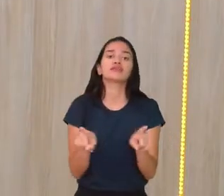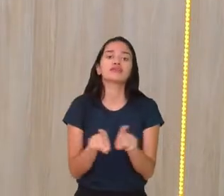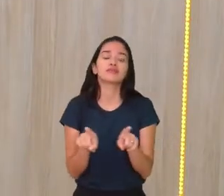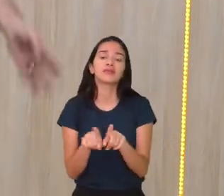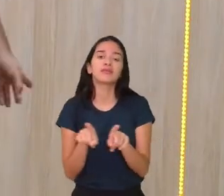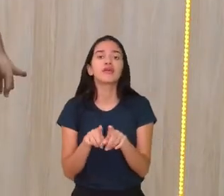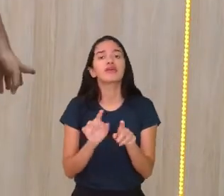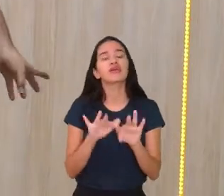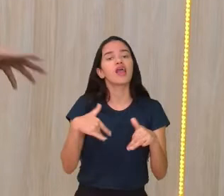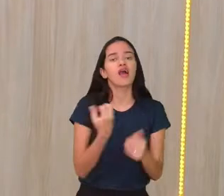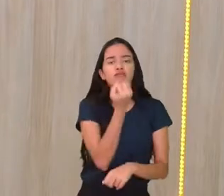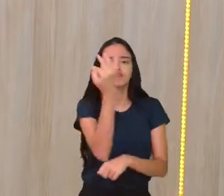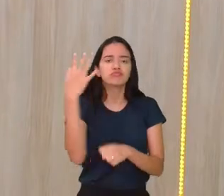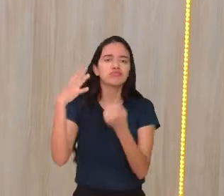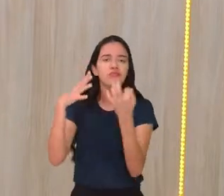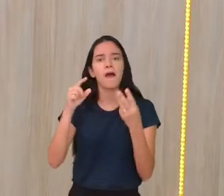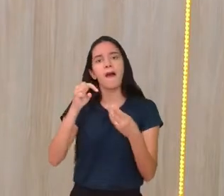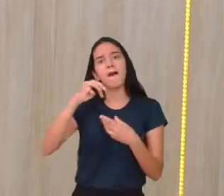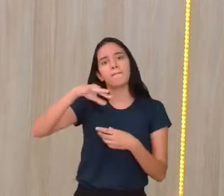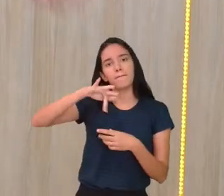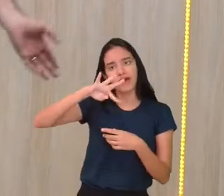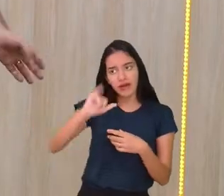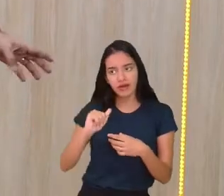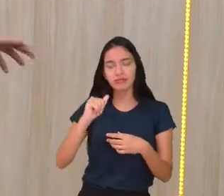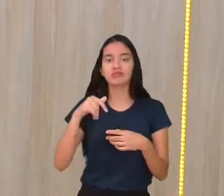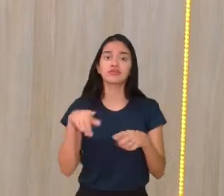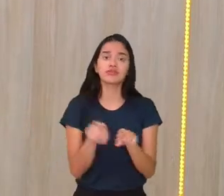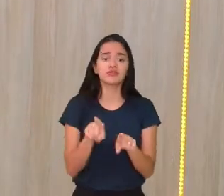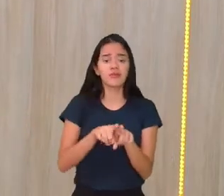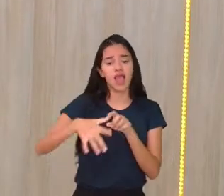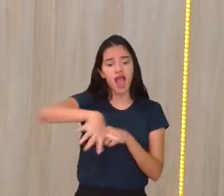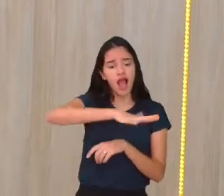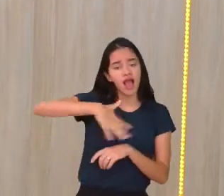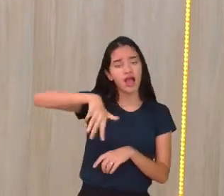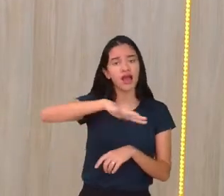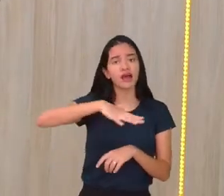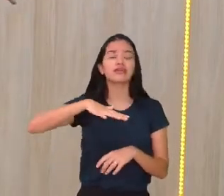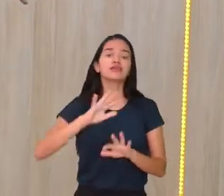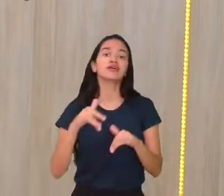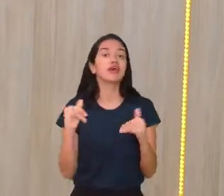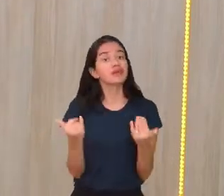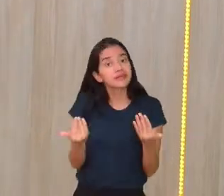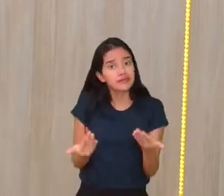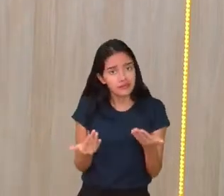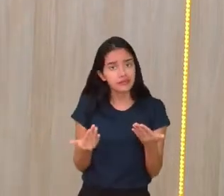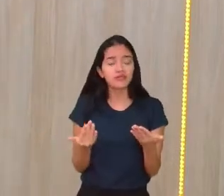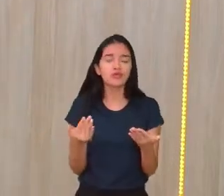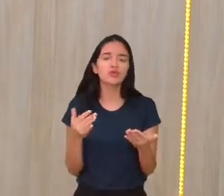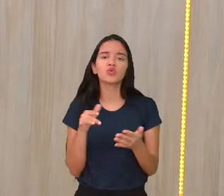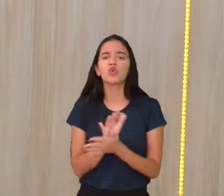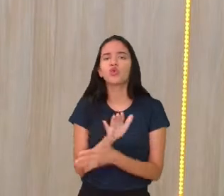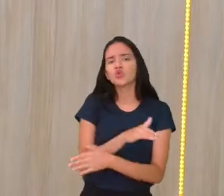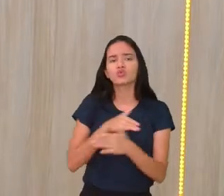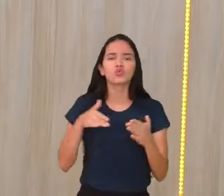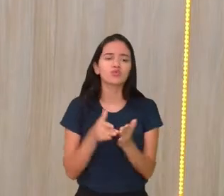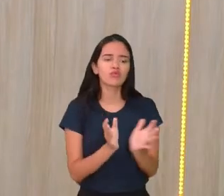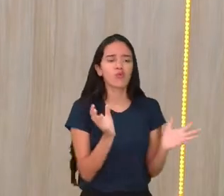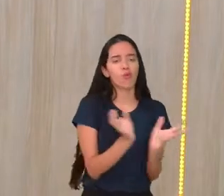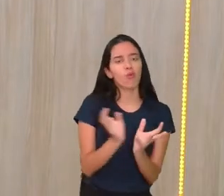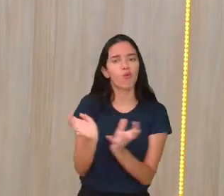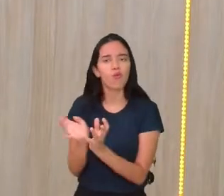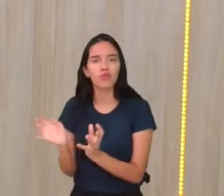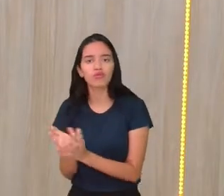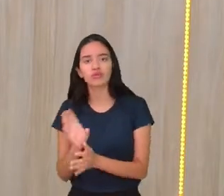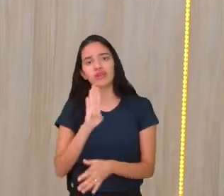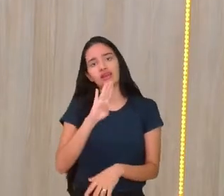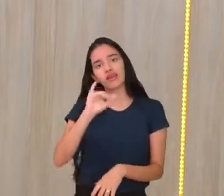dos Cocais, Mata de Araucárias, aquelas áreas de transição. Então, todos os nossos conjuntos de